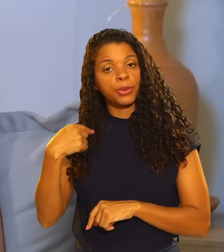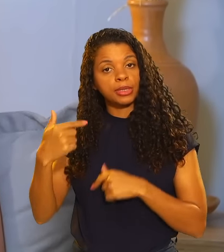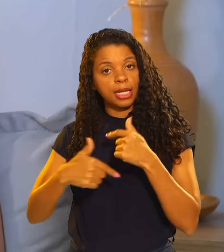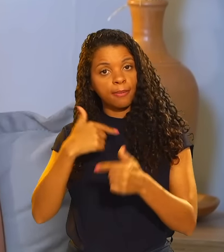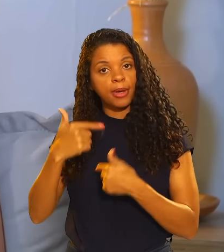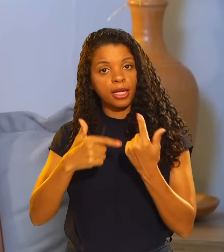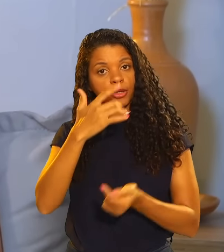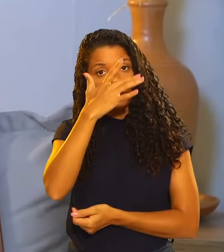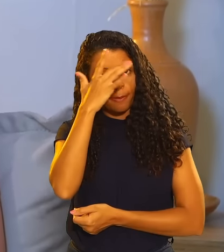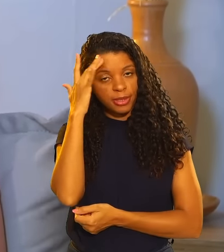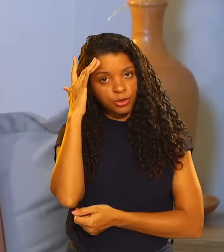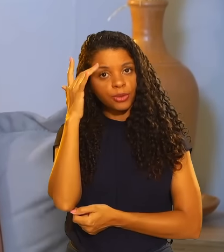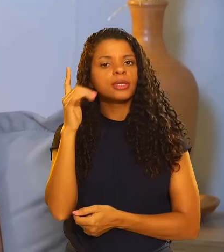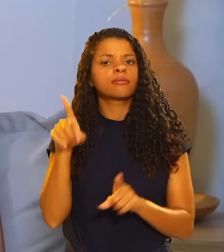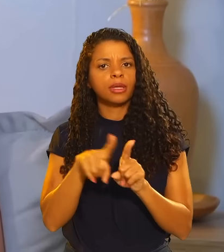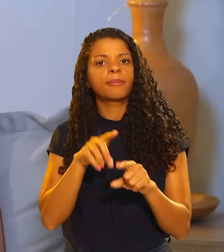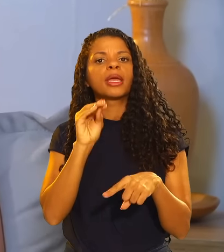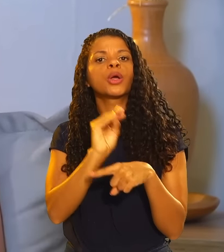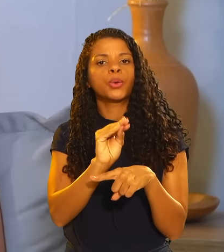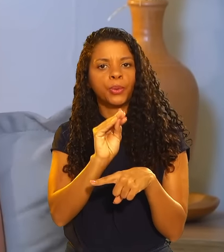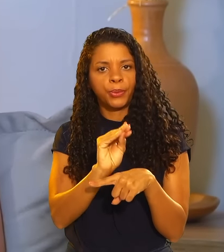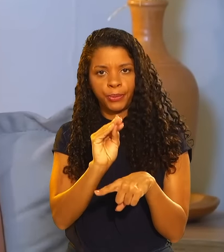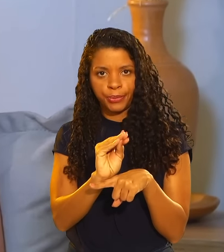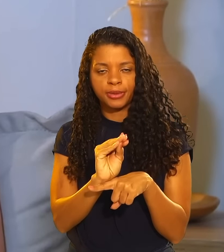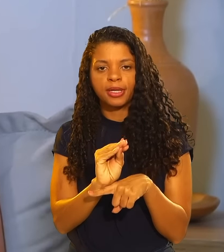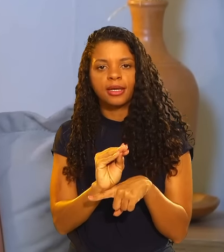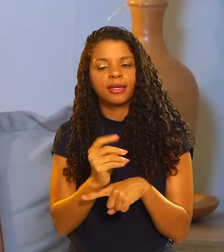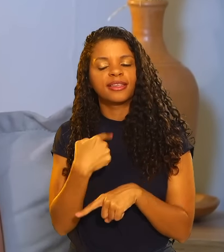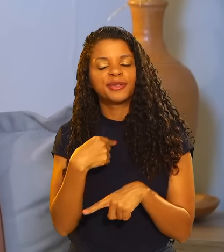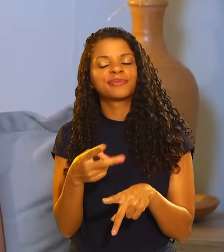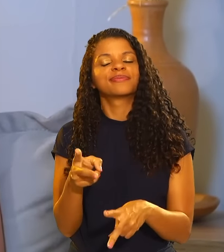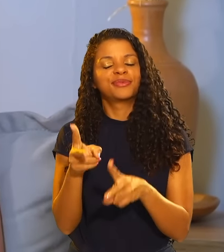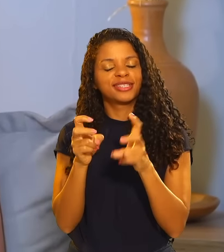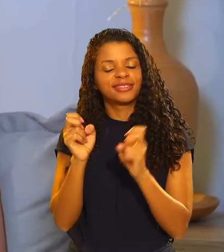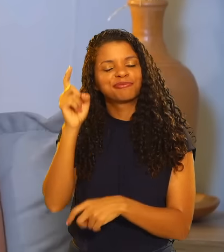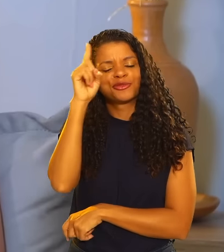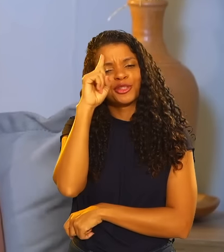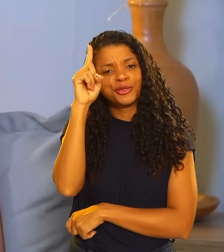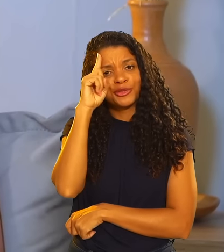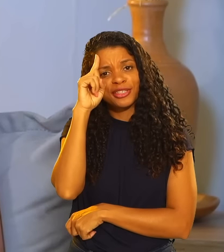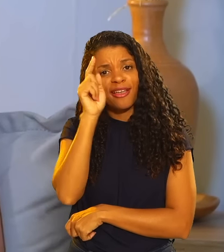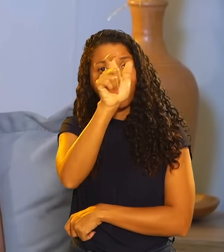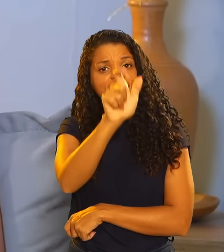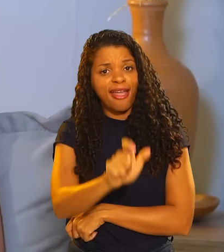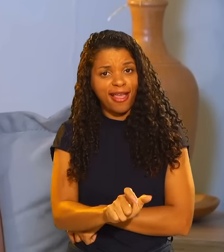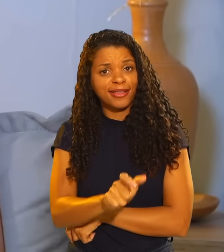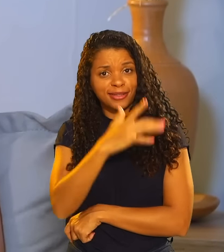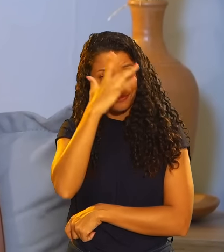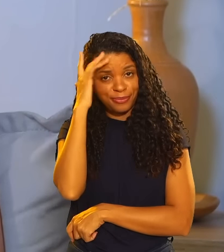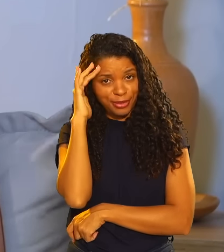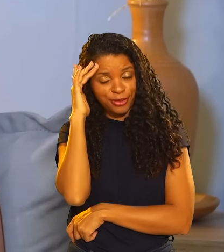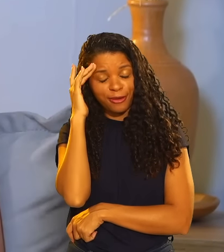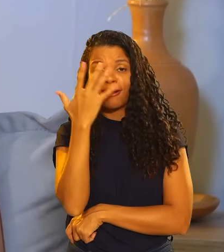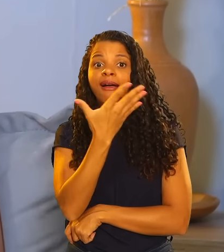pessoas. E eu vejo isso acontecer todos os dias. Ela esquece de comer, porque ela fica tão